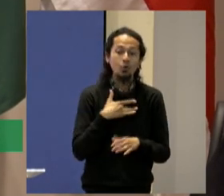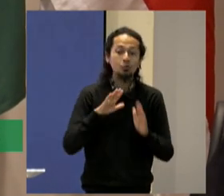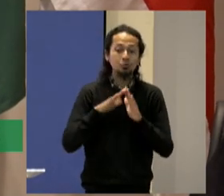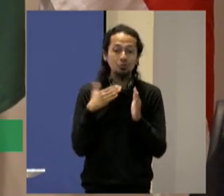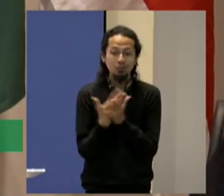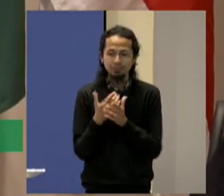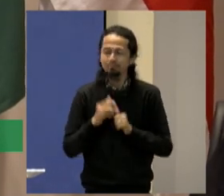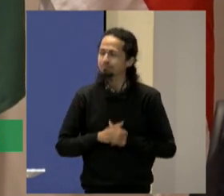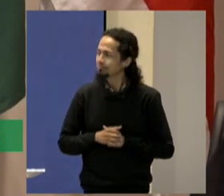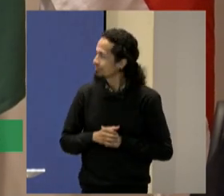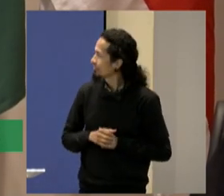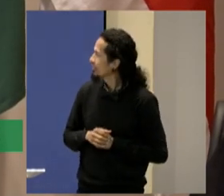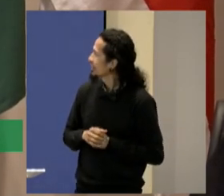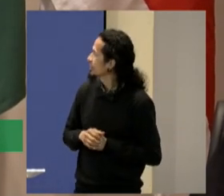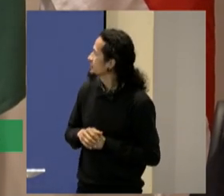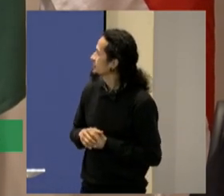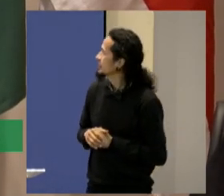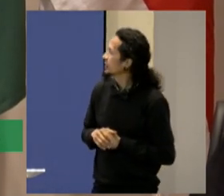a Juliana faz também